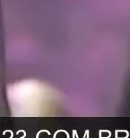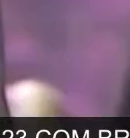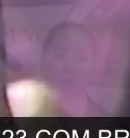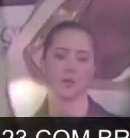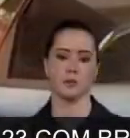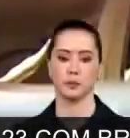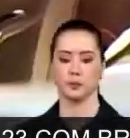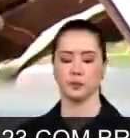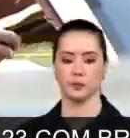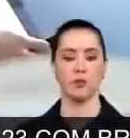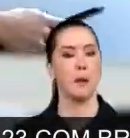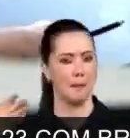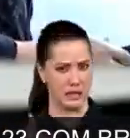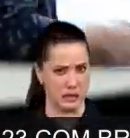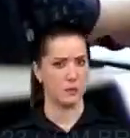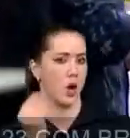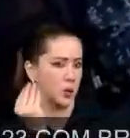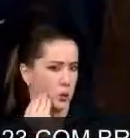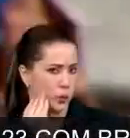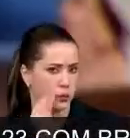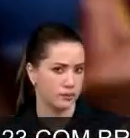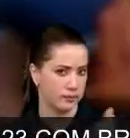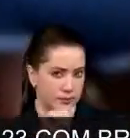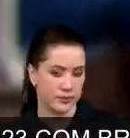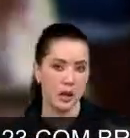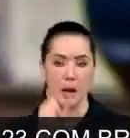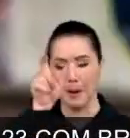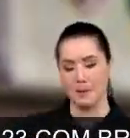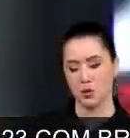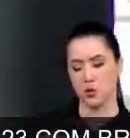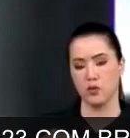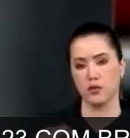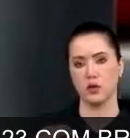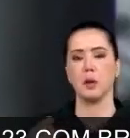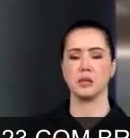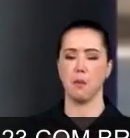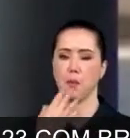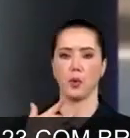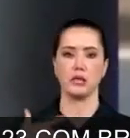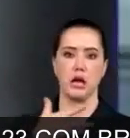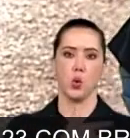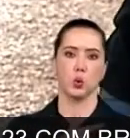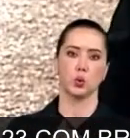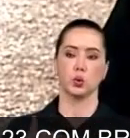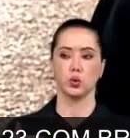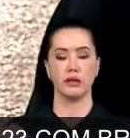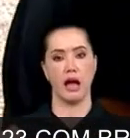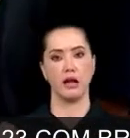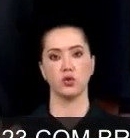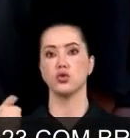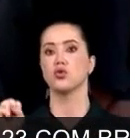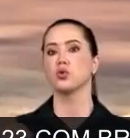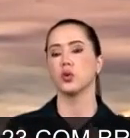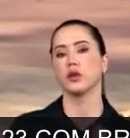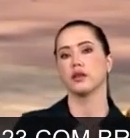Vamos ver. Para participar dos testes, é preciso que o voluntário seja saudável e tenha entre 18